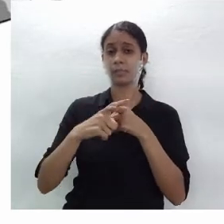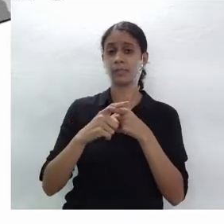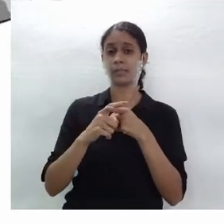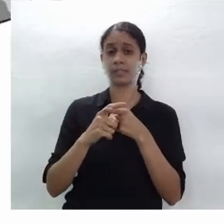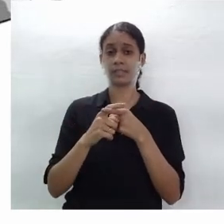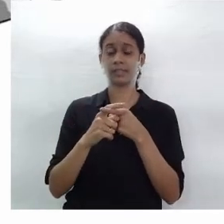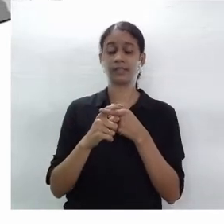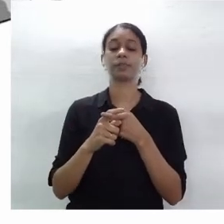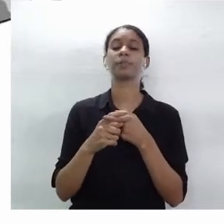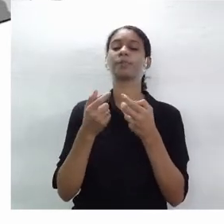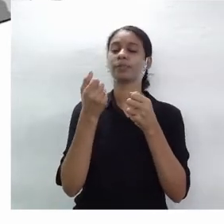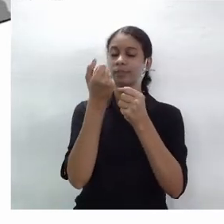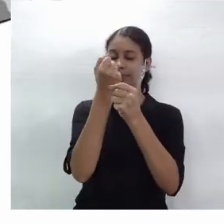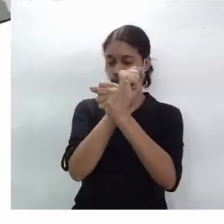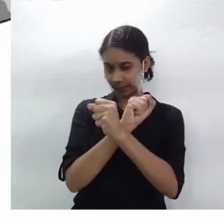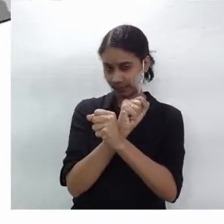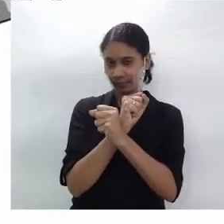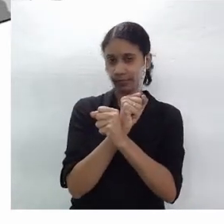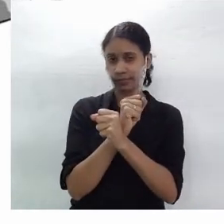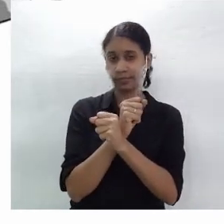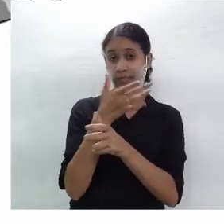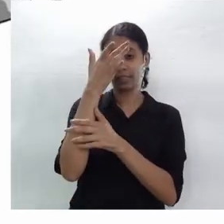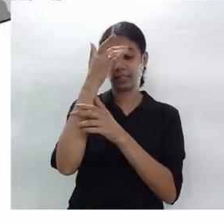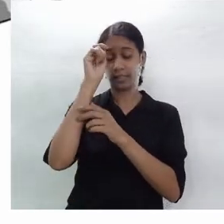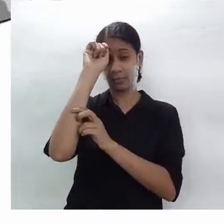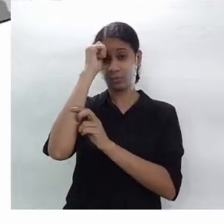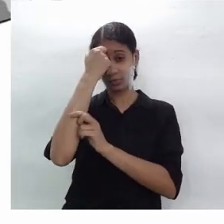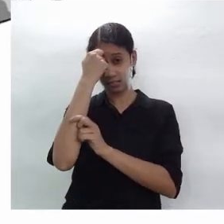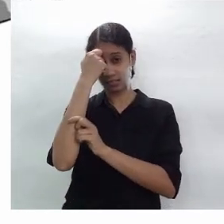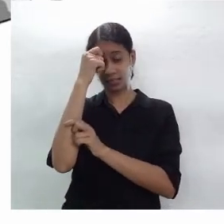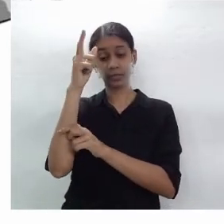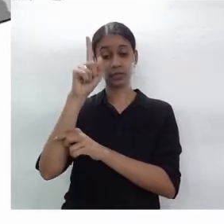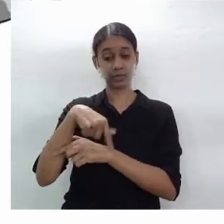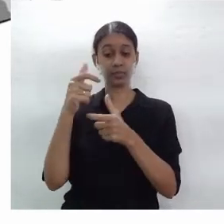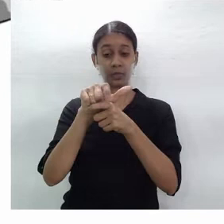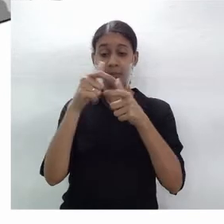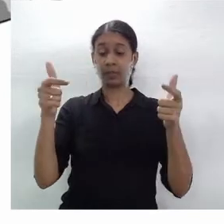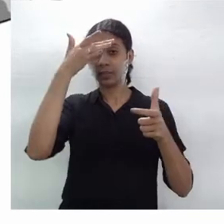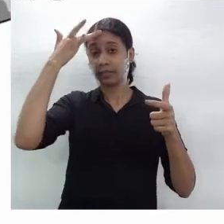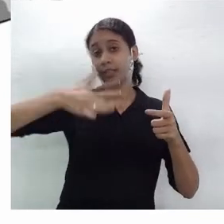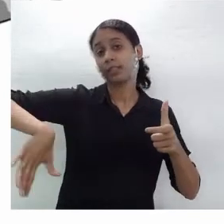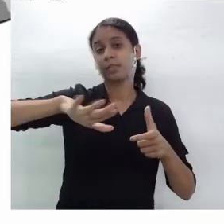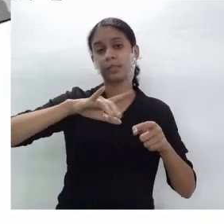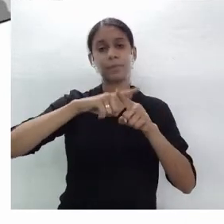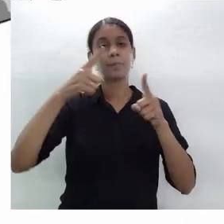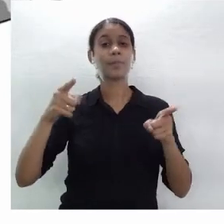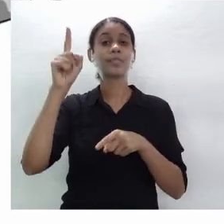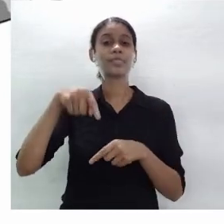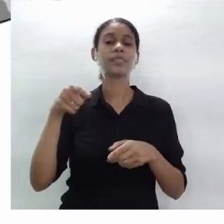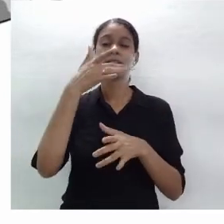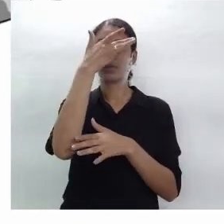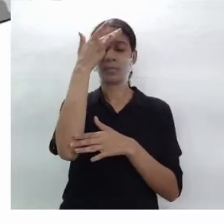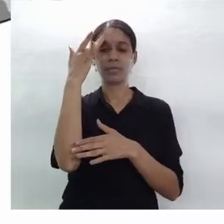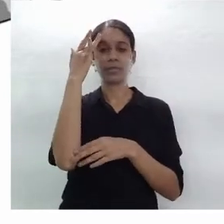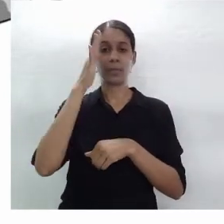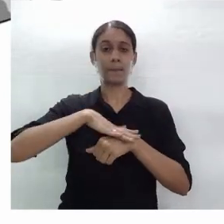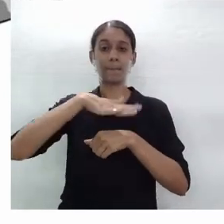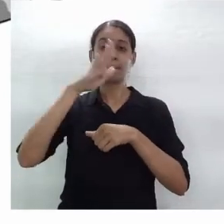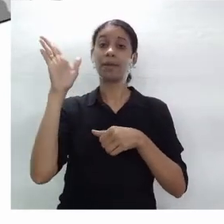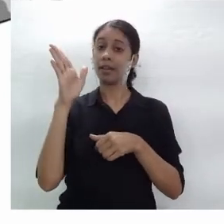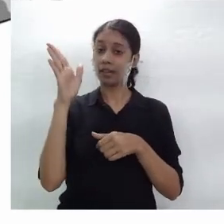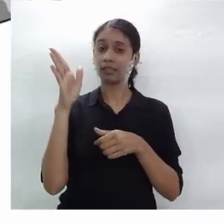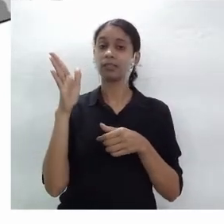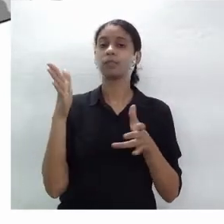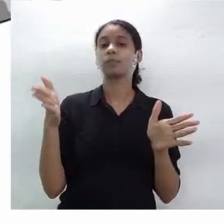da população negra, mesmo sendo a maioria da população brasileira, ela é a que está mais suscetível